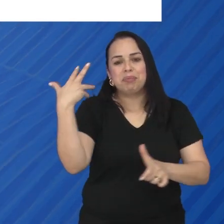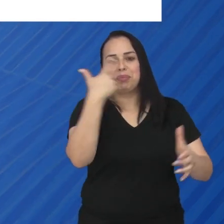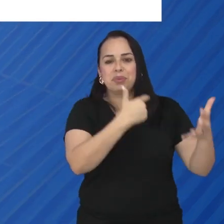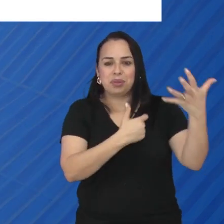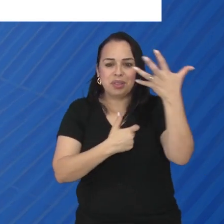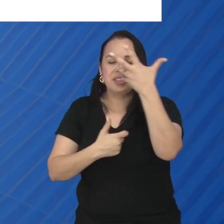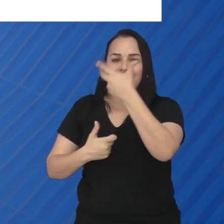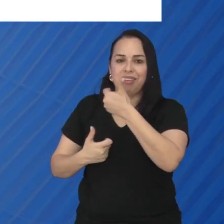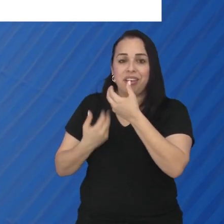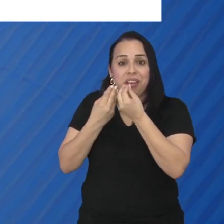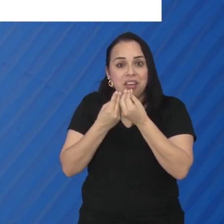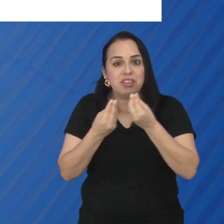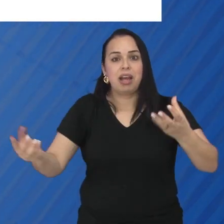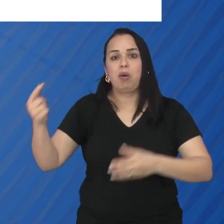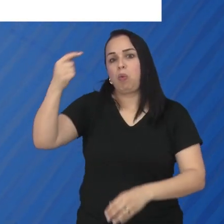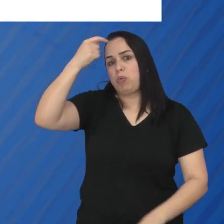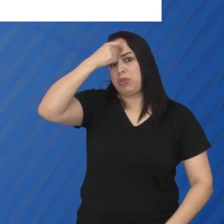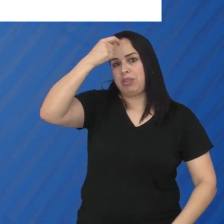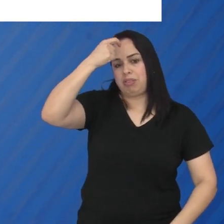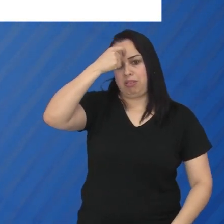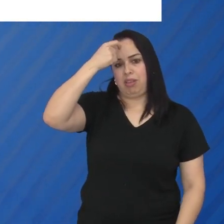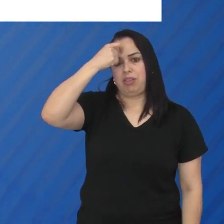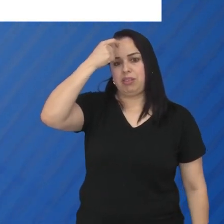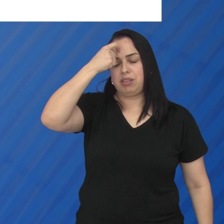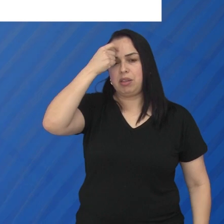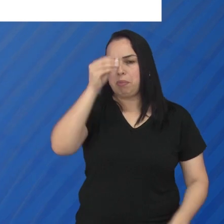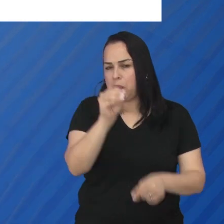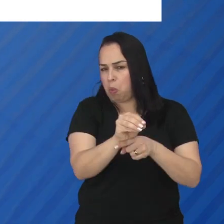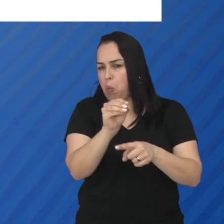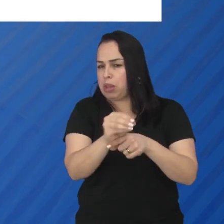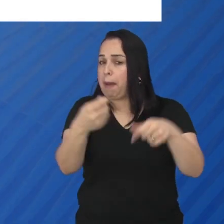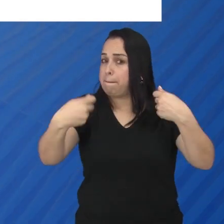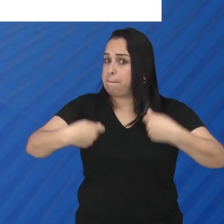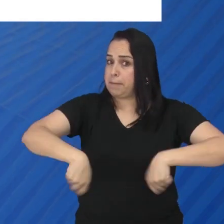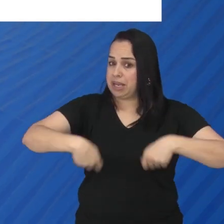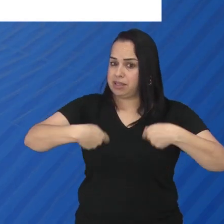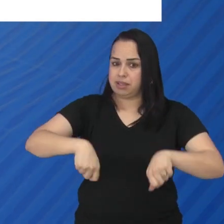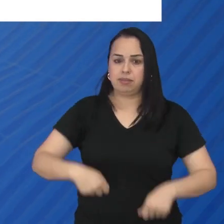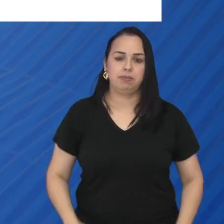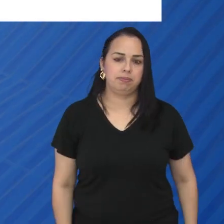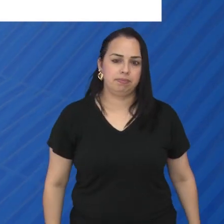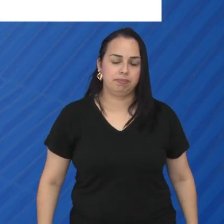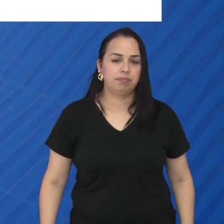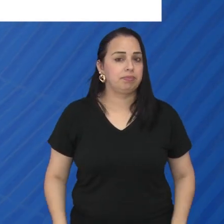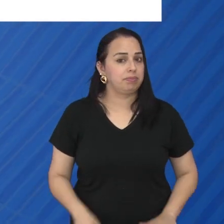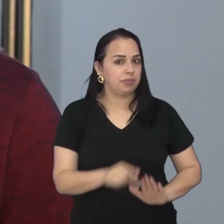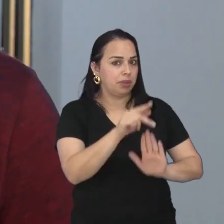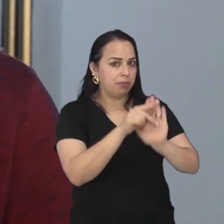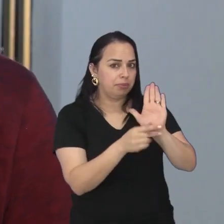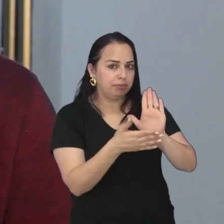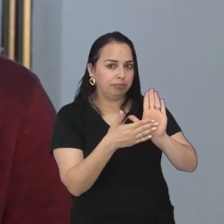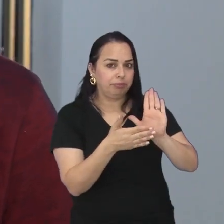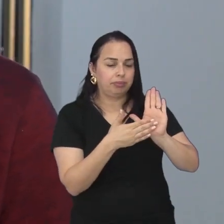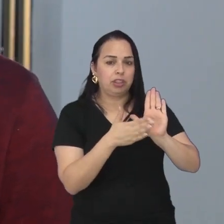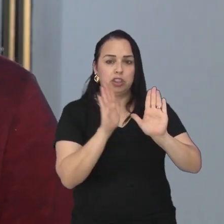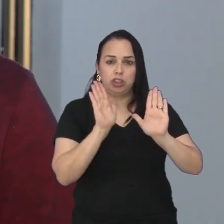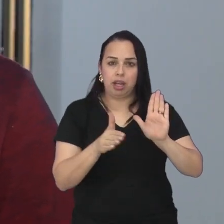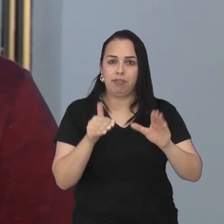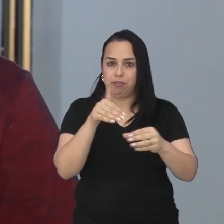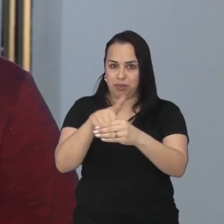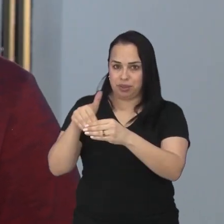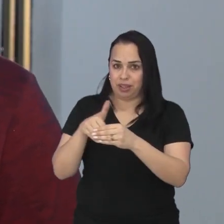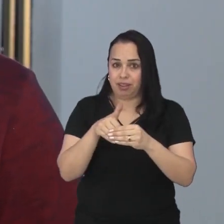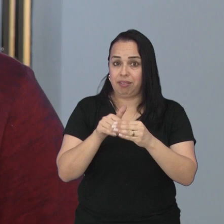mesmo tempo, promover a conscientização do cidadão em relação à conservação das áreas públicas. O projeto, né,